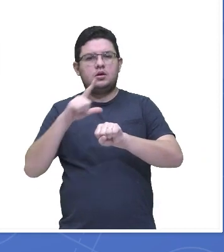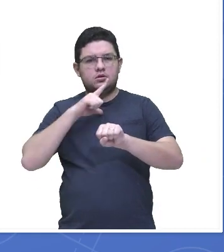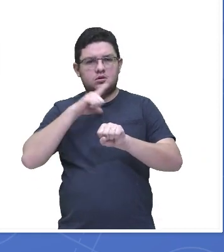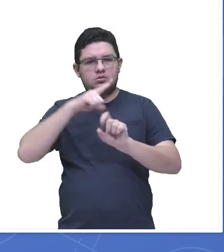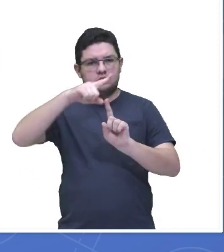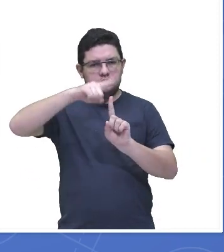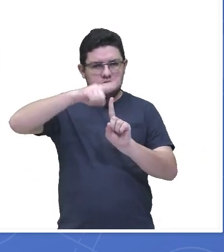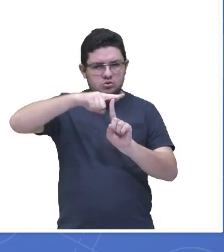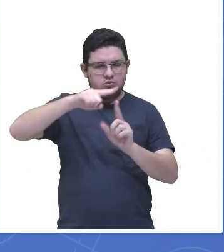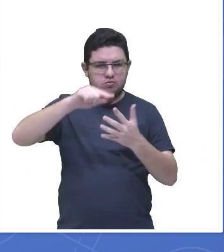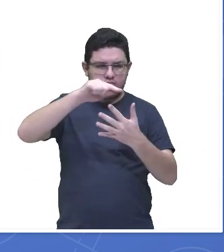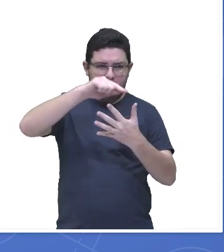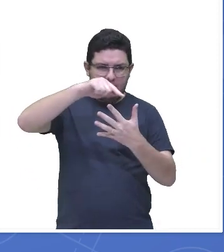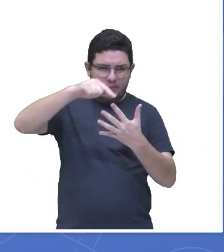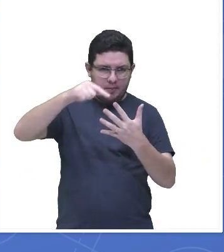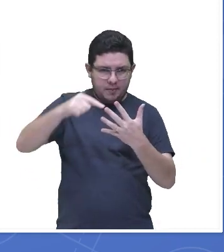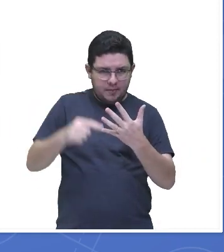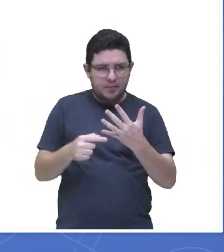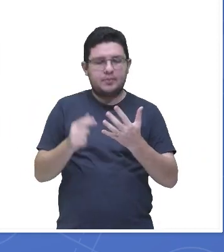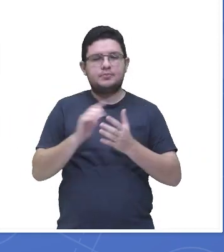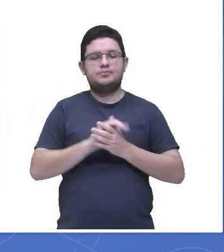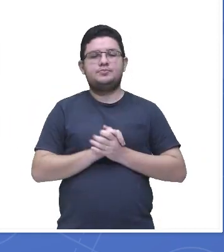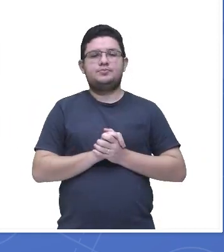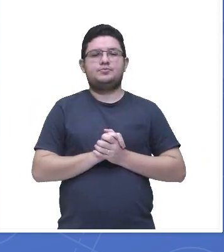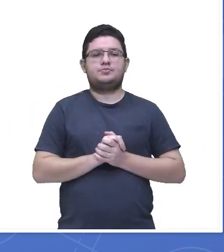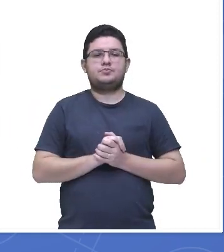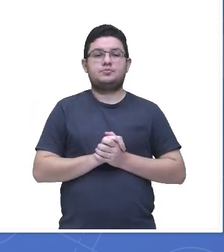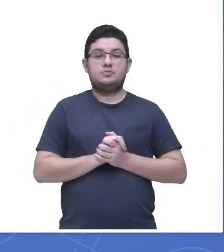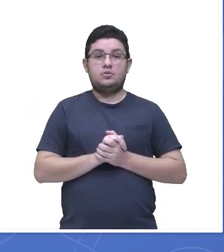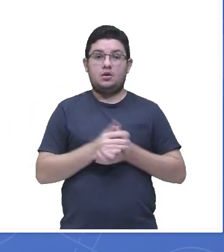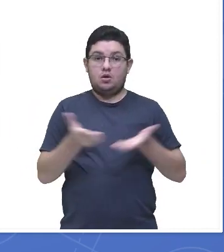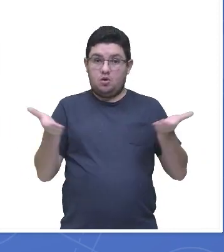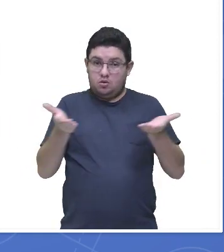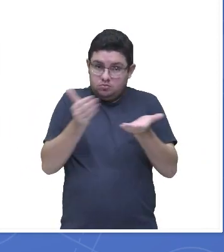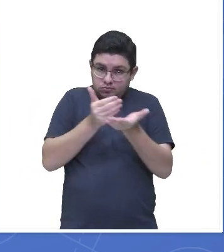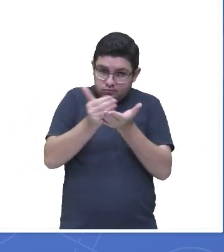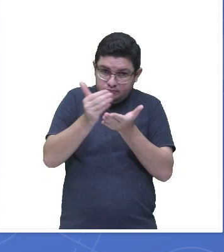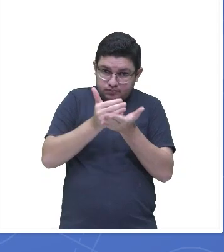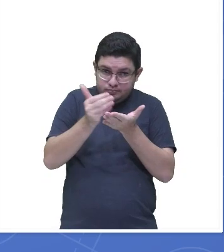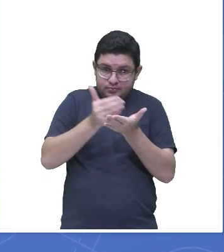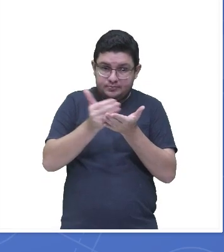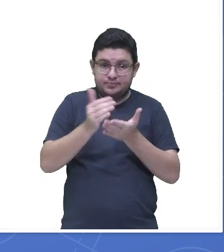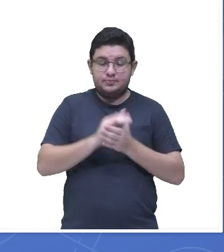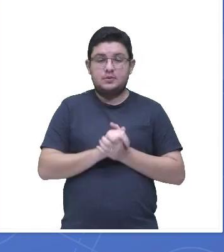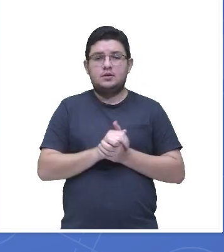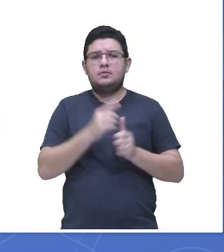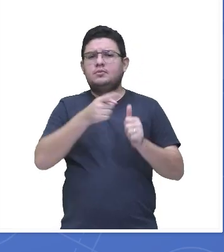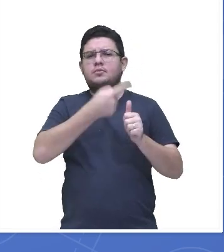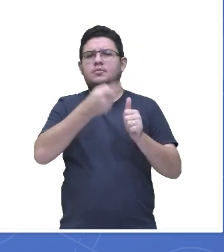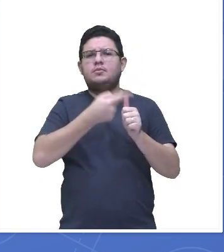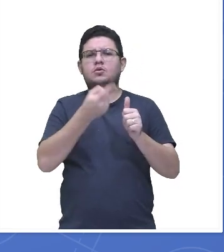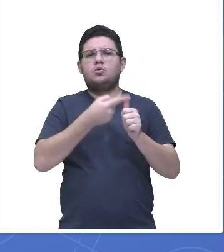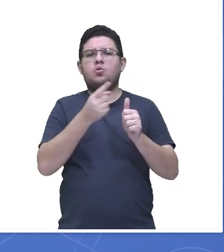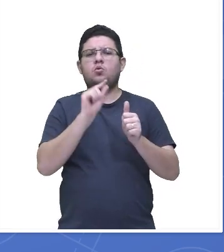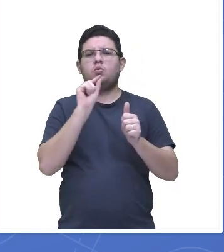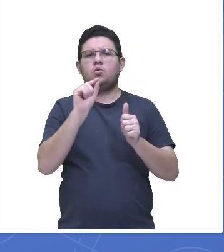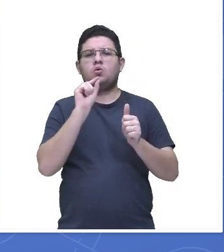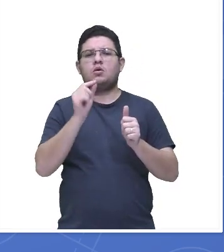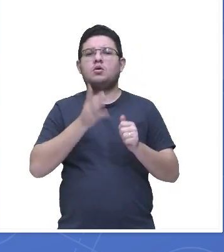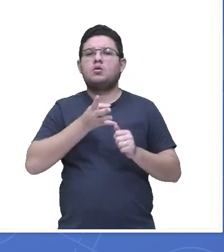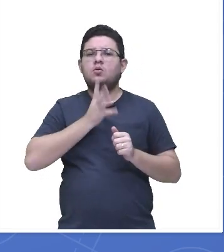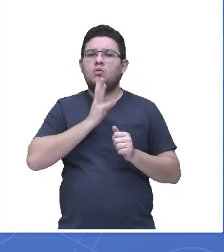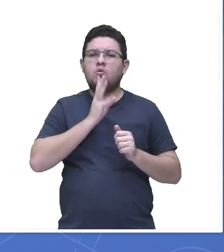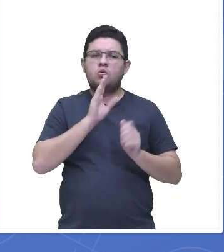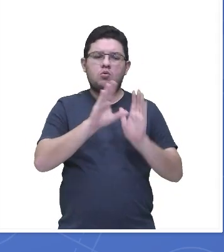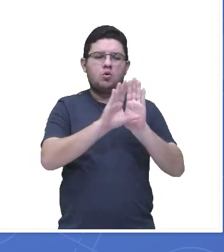a irradiação ou radiação do calor. Né? Vamos começar então agora, primeiro, conhecendo qual é o conceito